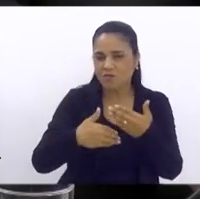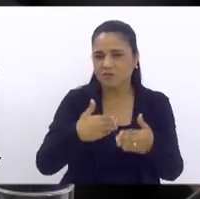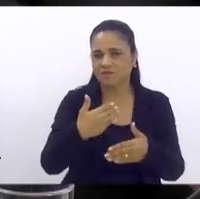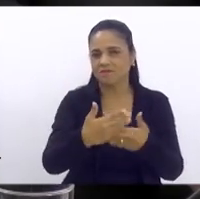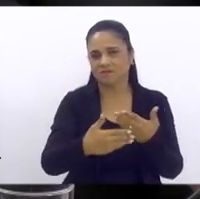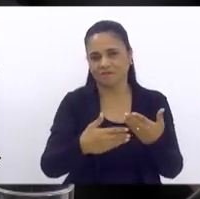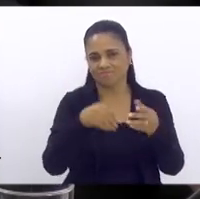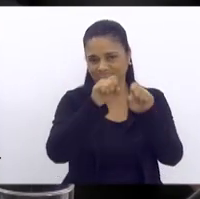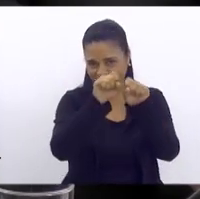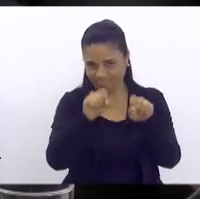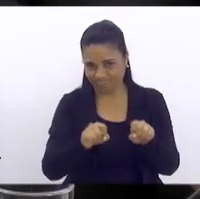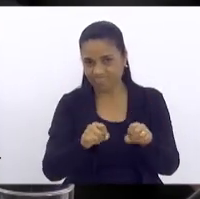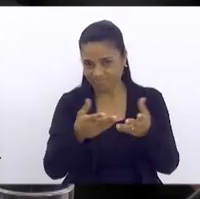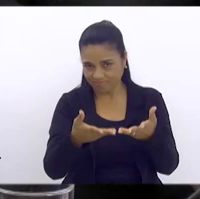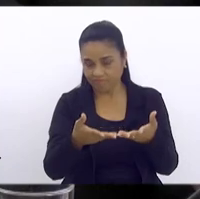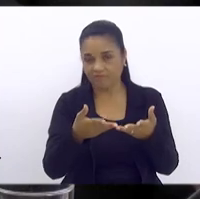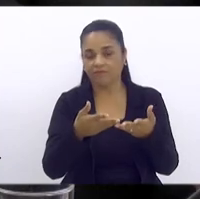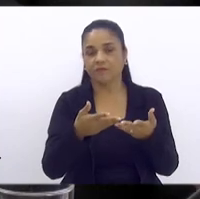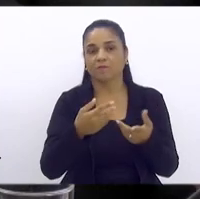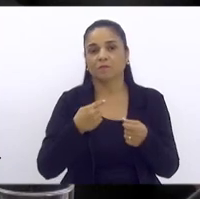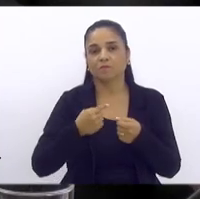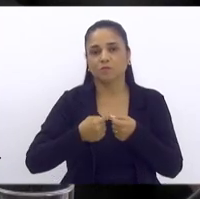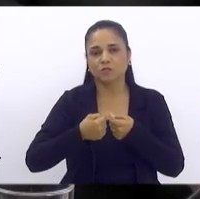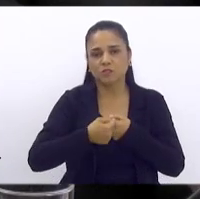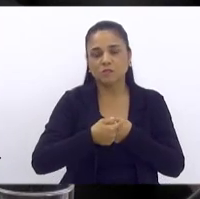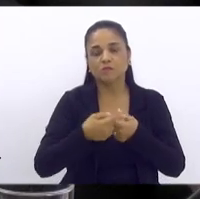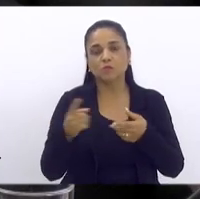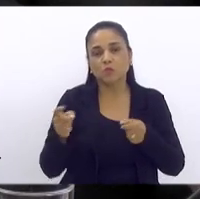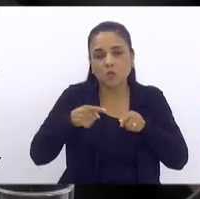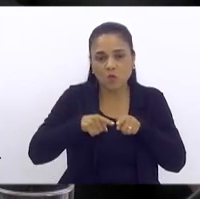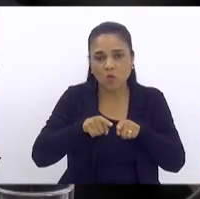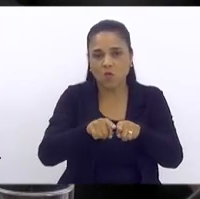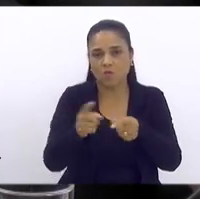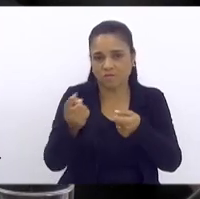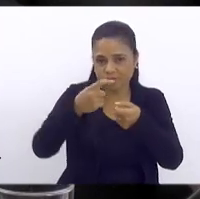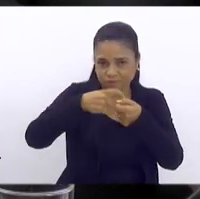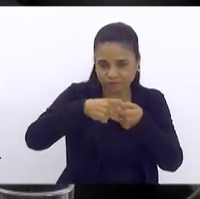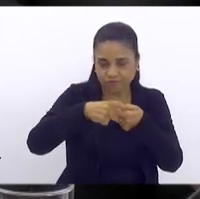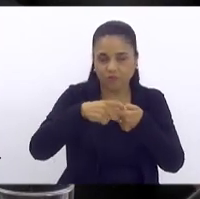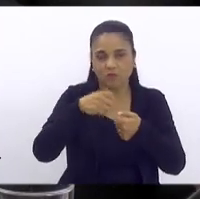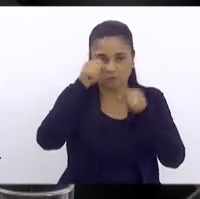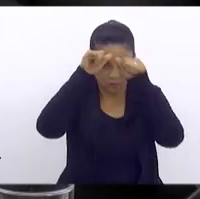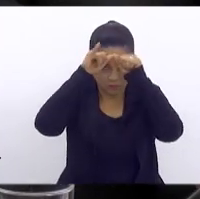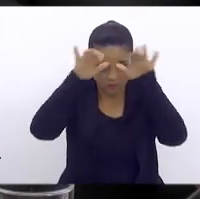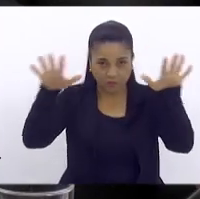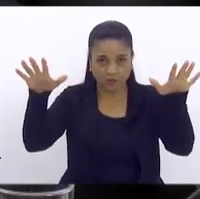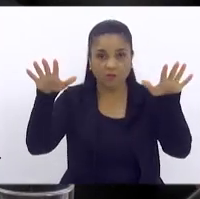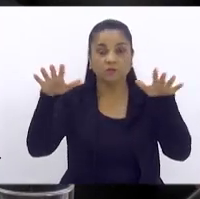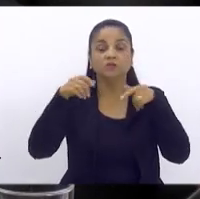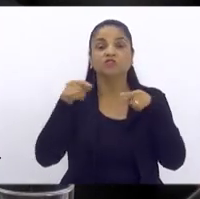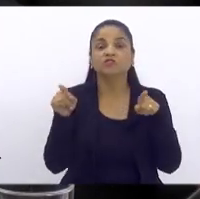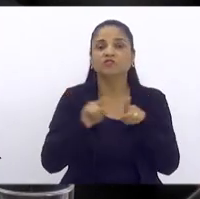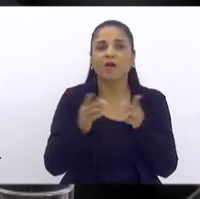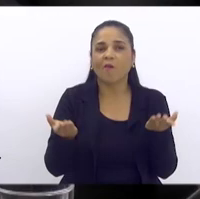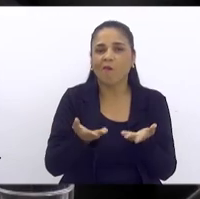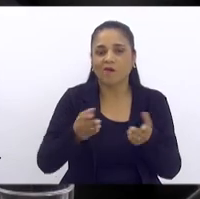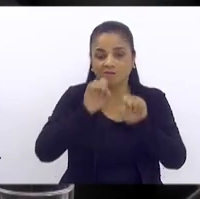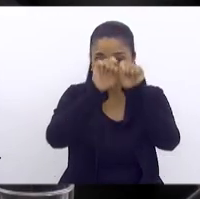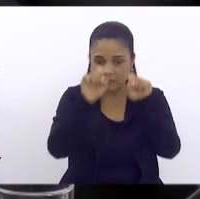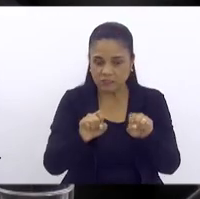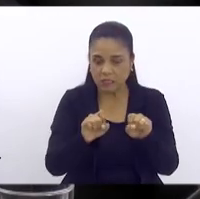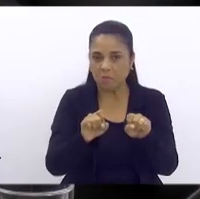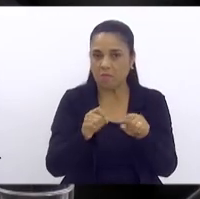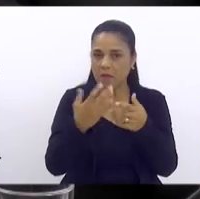né, um projeto piloto no município, em convênio com o tribunal. E agora foi expandido, já foi aperfeiçoado, um sistema mais robusto, já gera o